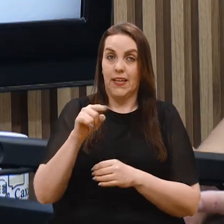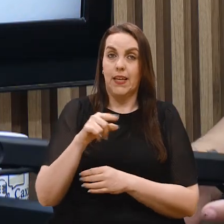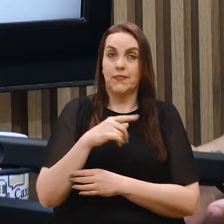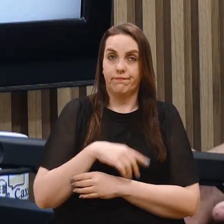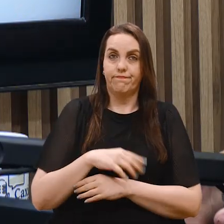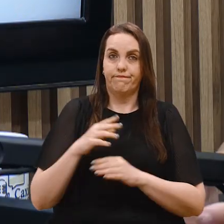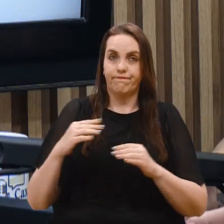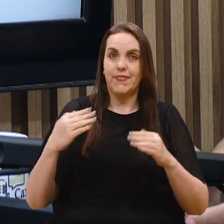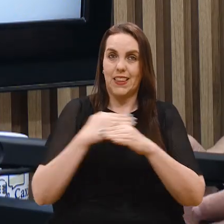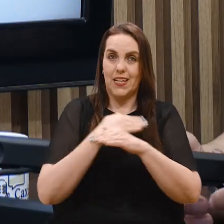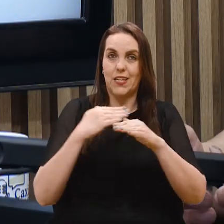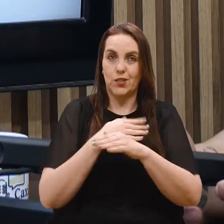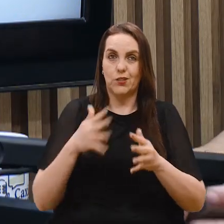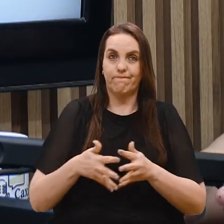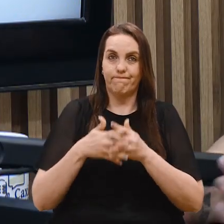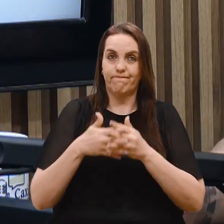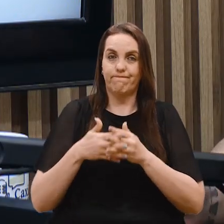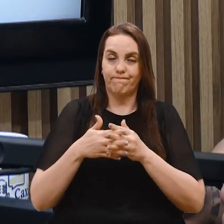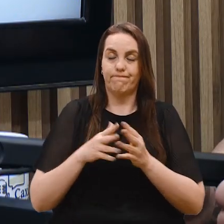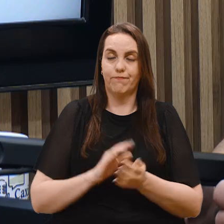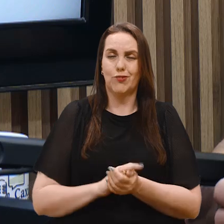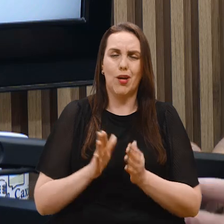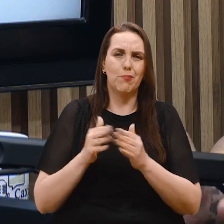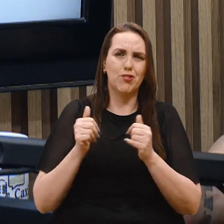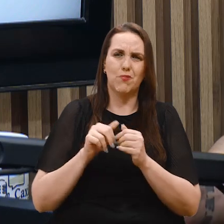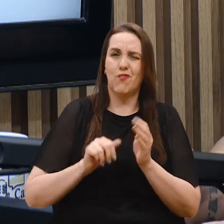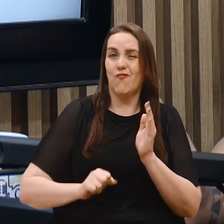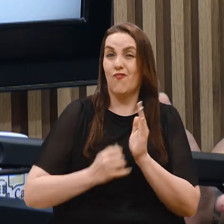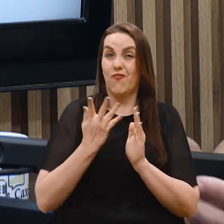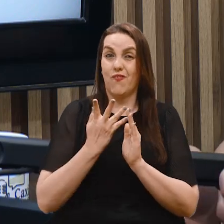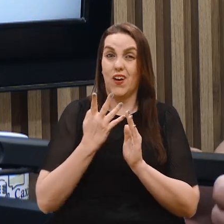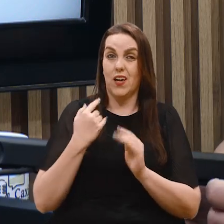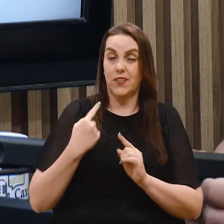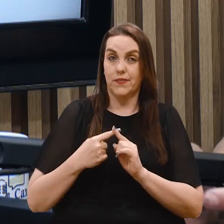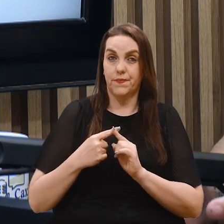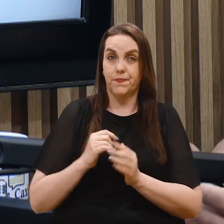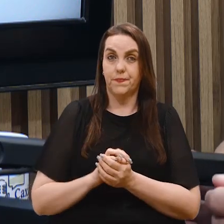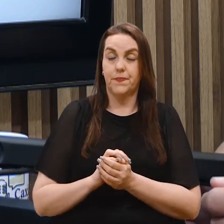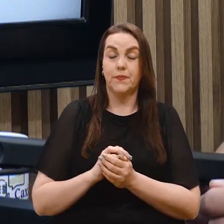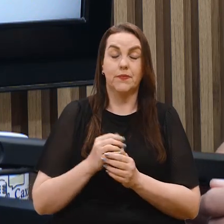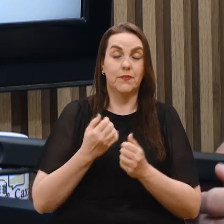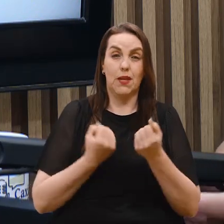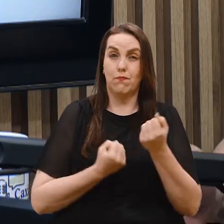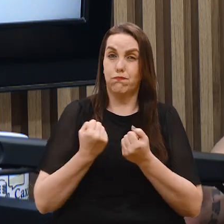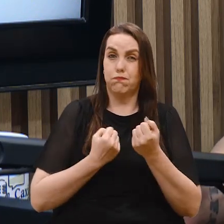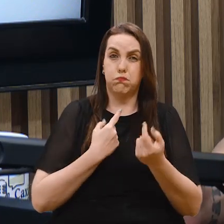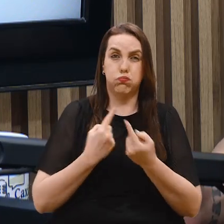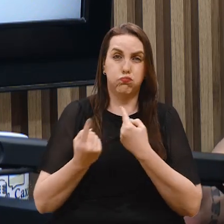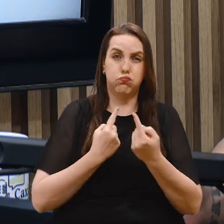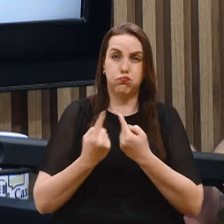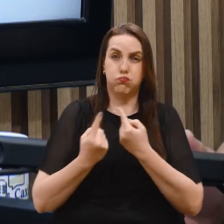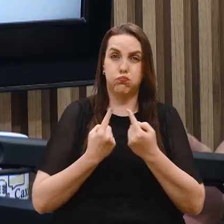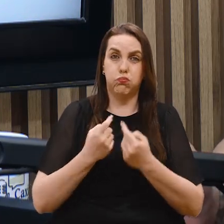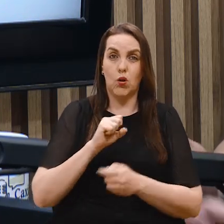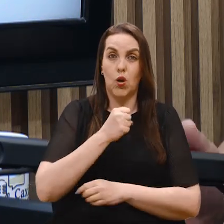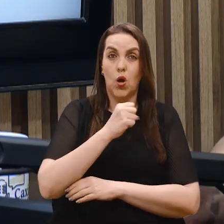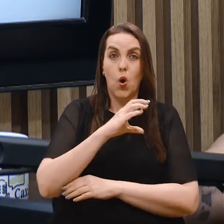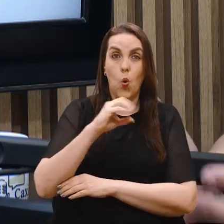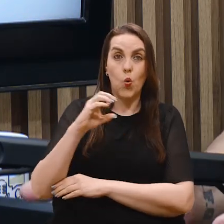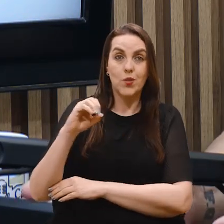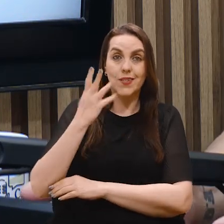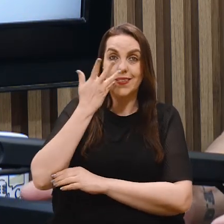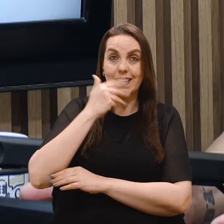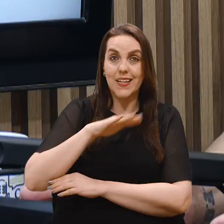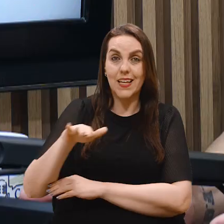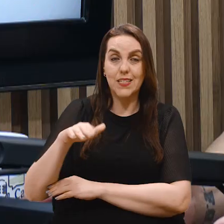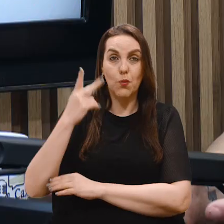foi constatado, e a gente já pediu várias vezes, né? A gente tem uma circulação gigante, são 800 crianças por dia